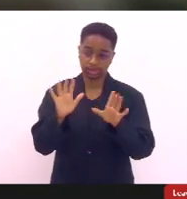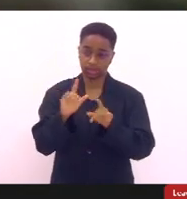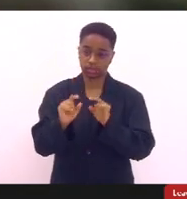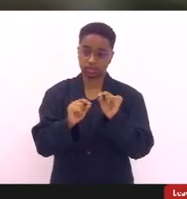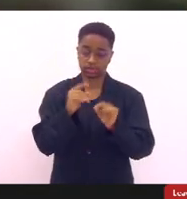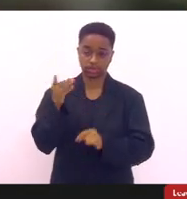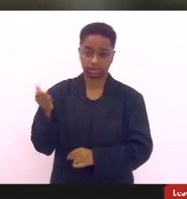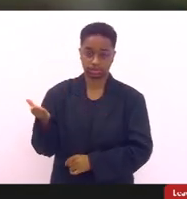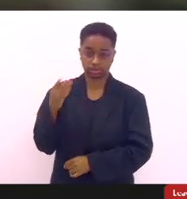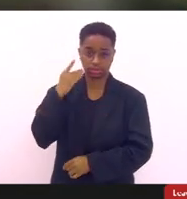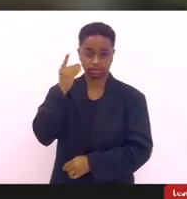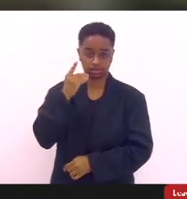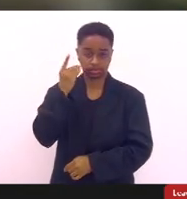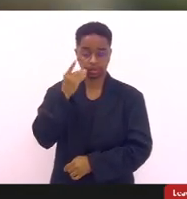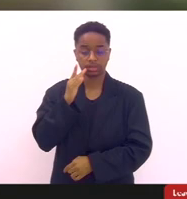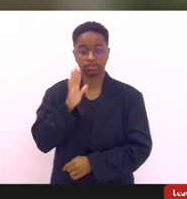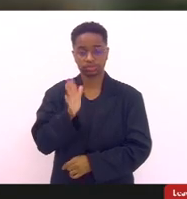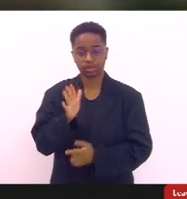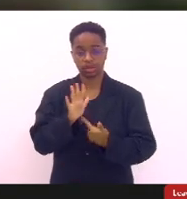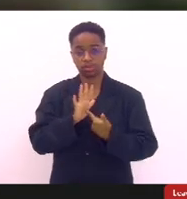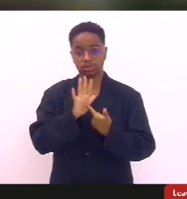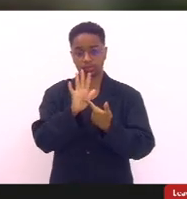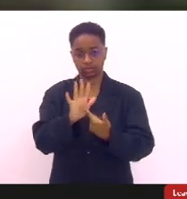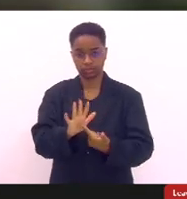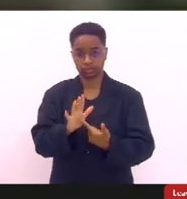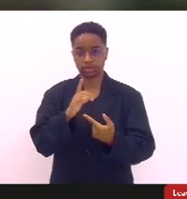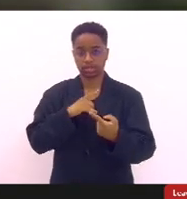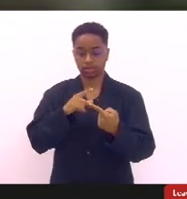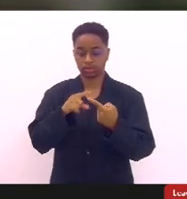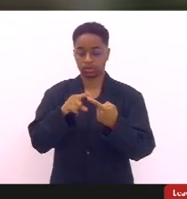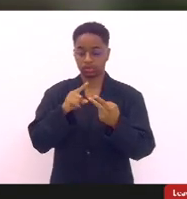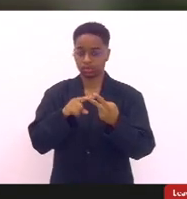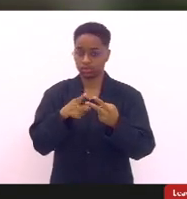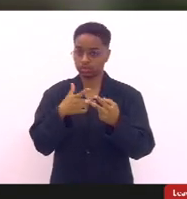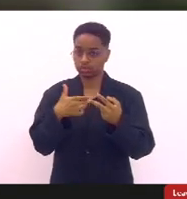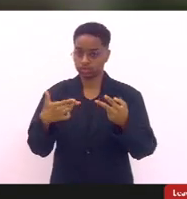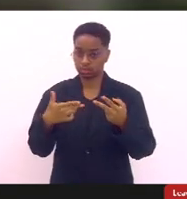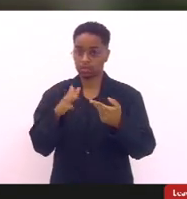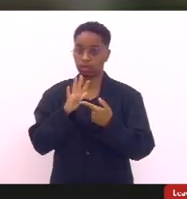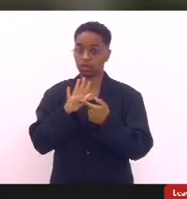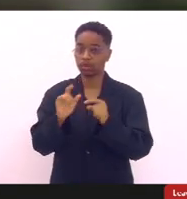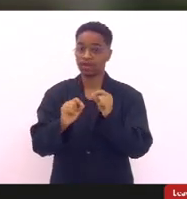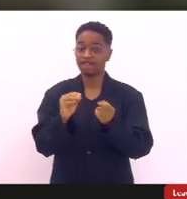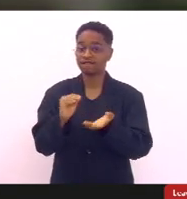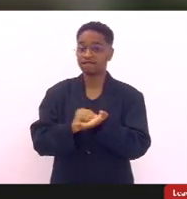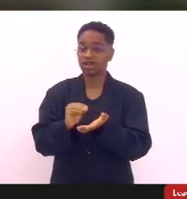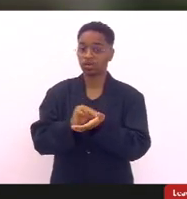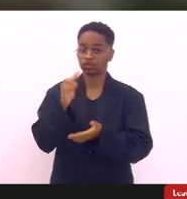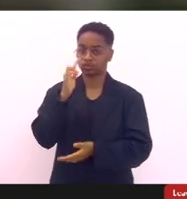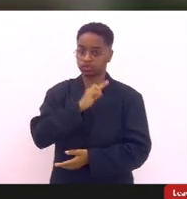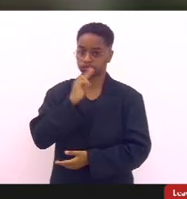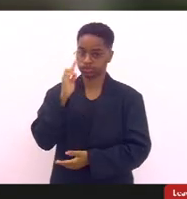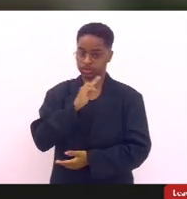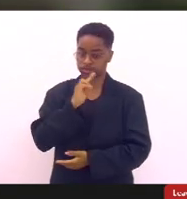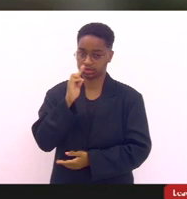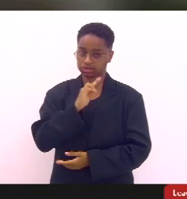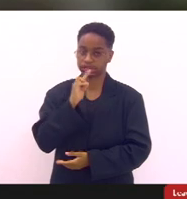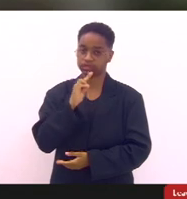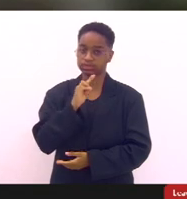deputada já demonstrou que são duas coisas que ficam patentes, que é a falta de urgência